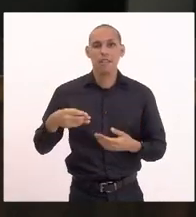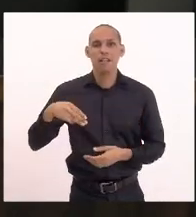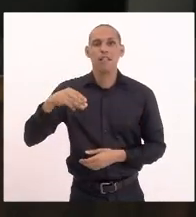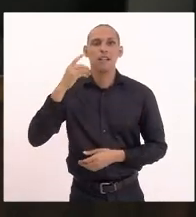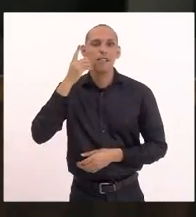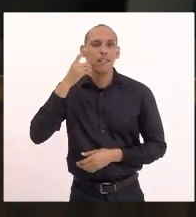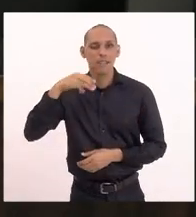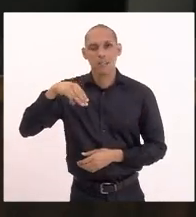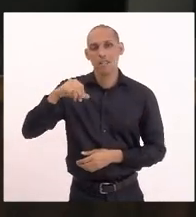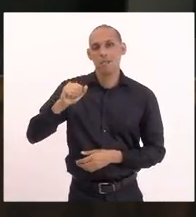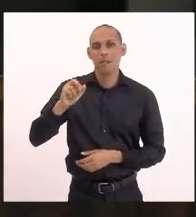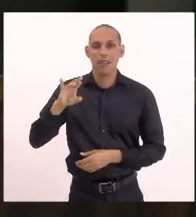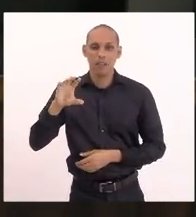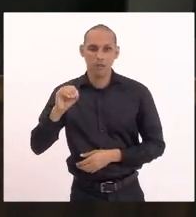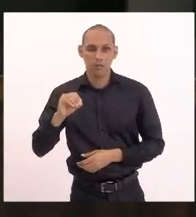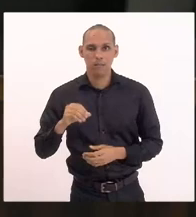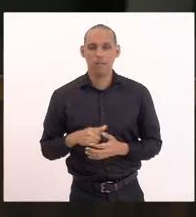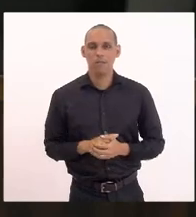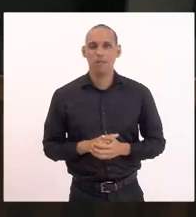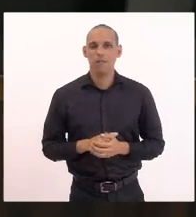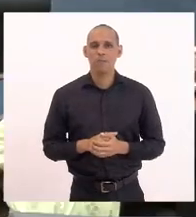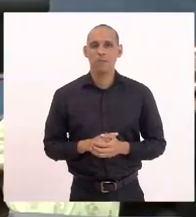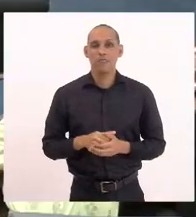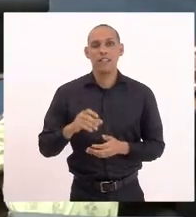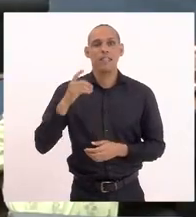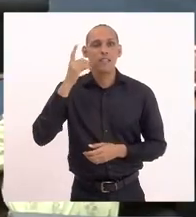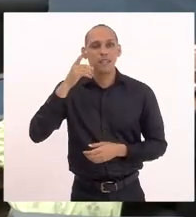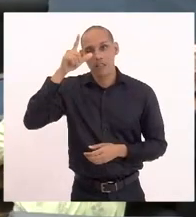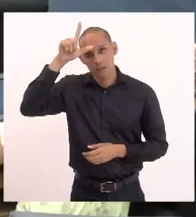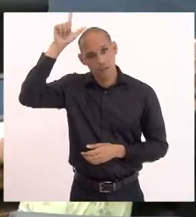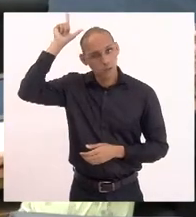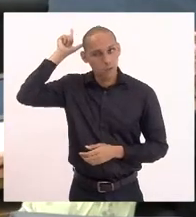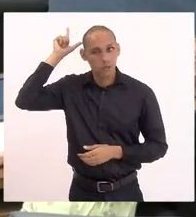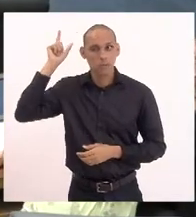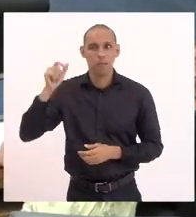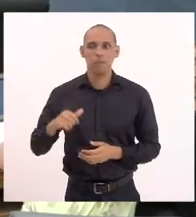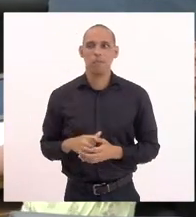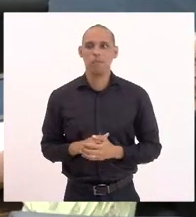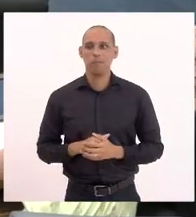Pacheco. Deputado Luiz Paulo.